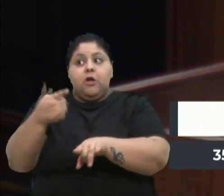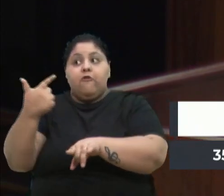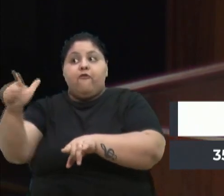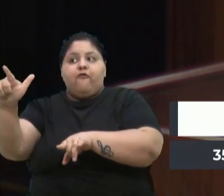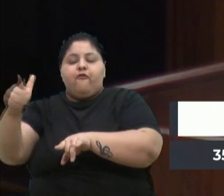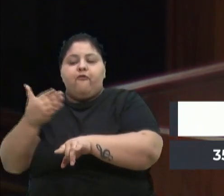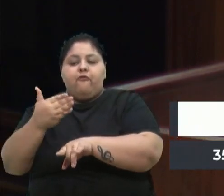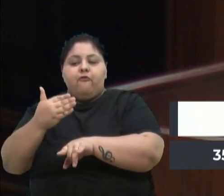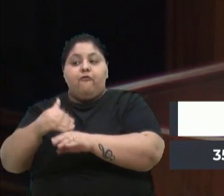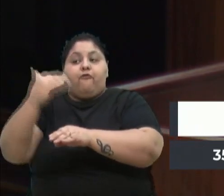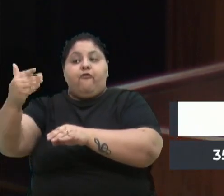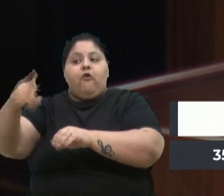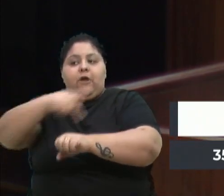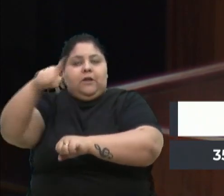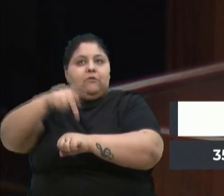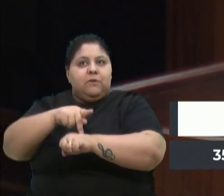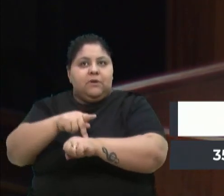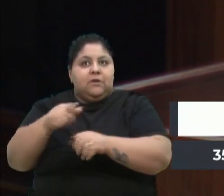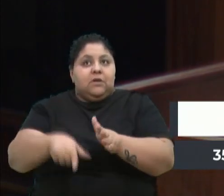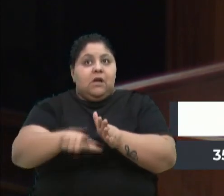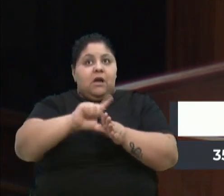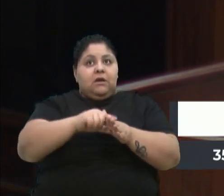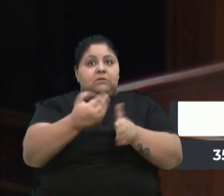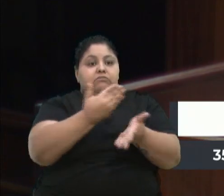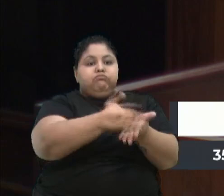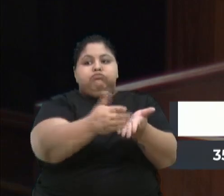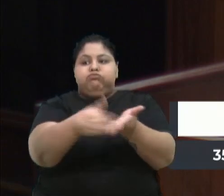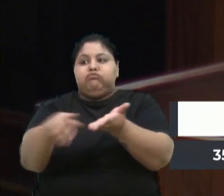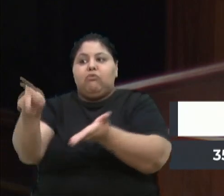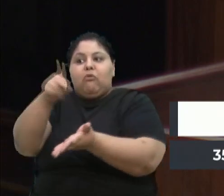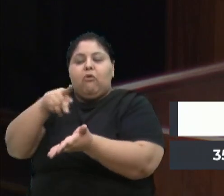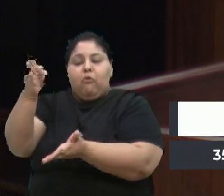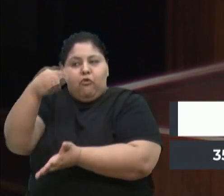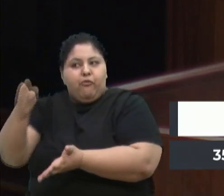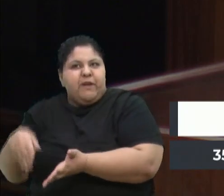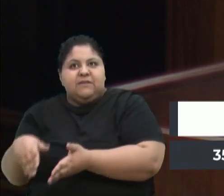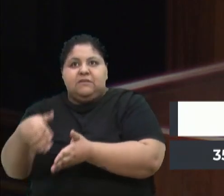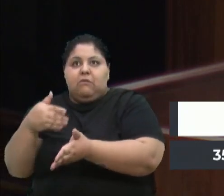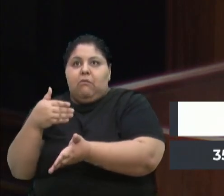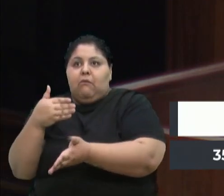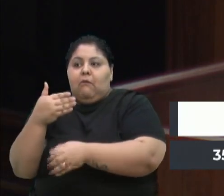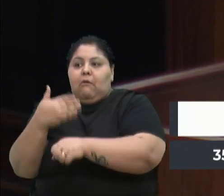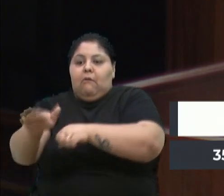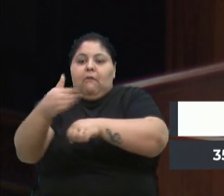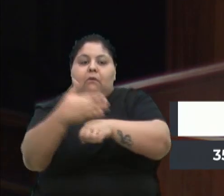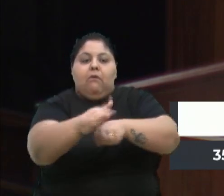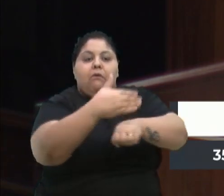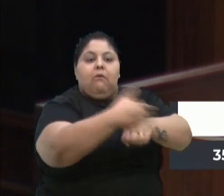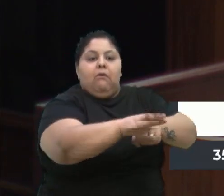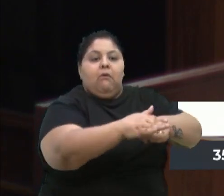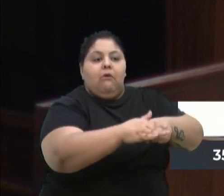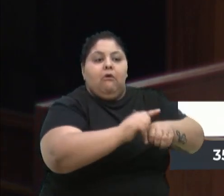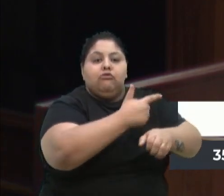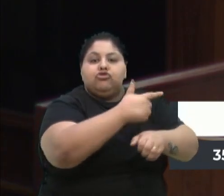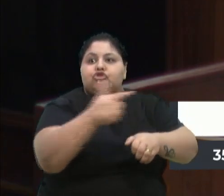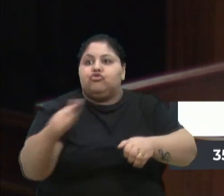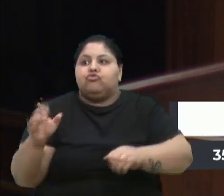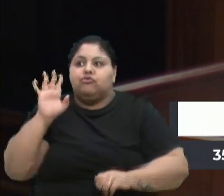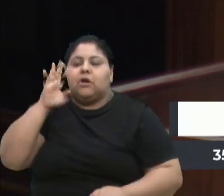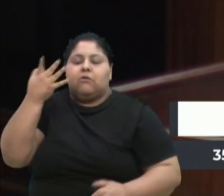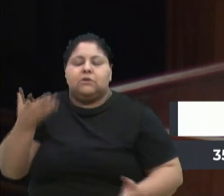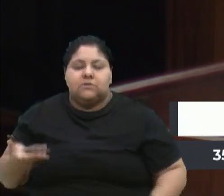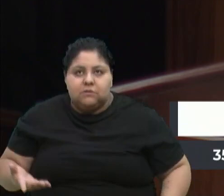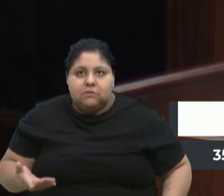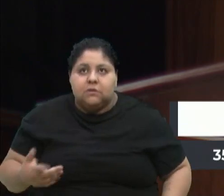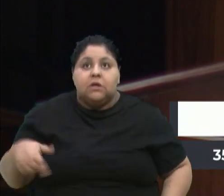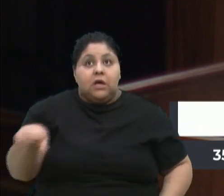era excluído de tudo. De tudo e de todos os momentos. A gente passava chacota. E a gente tem que entender a importância, vereador Zanquim, o